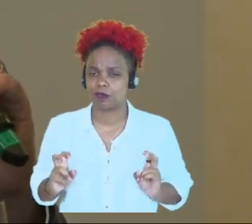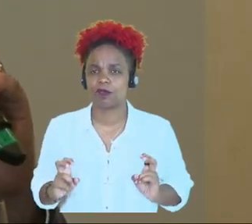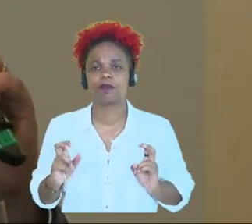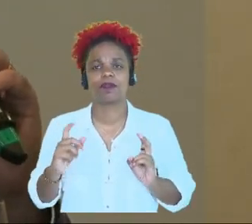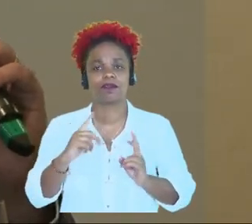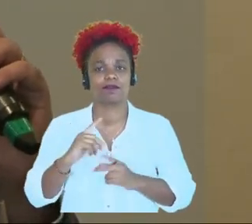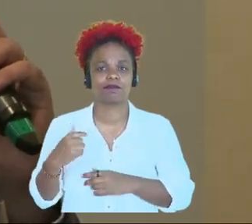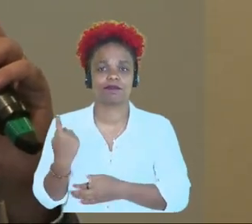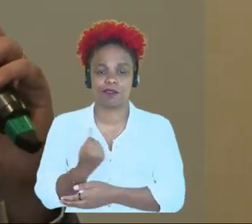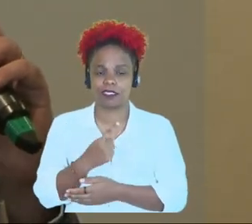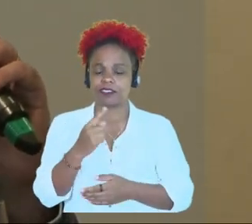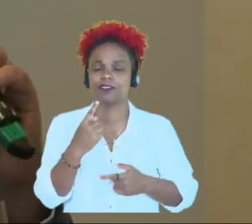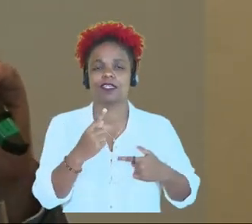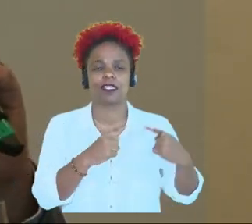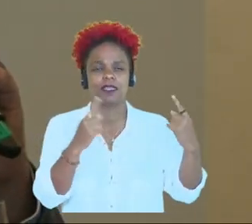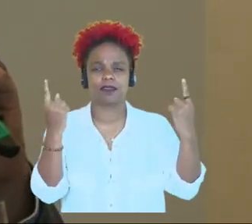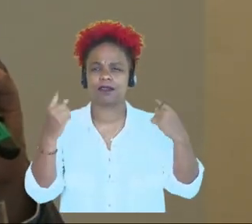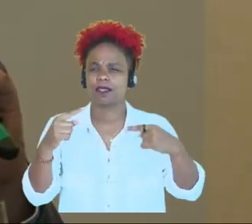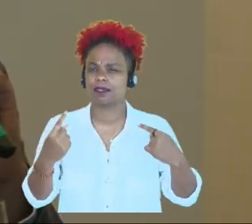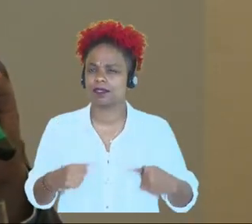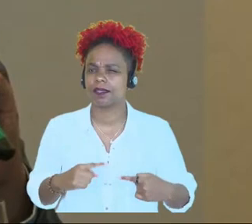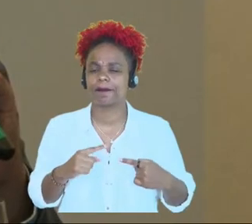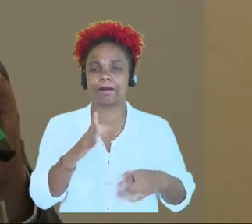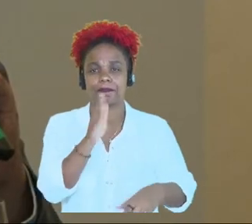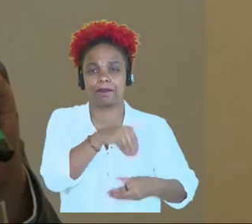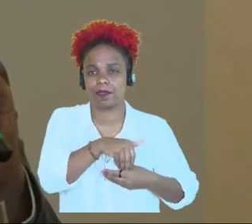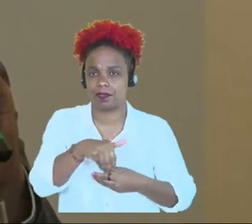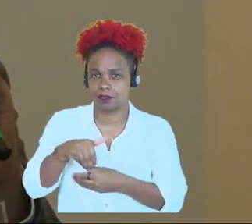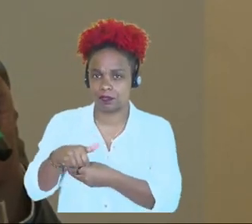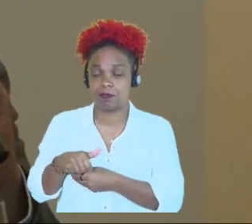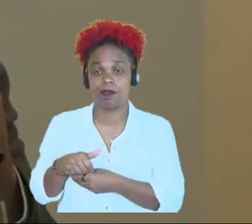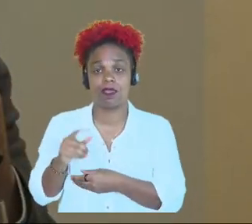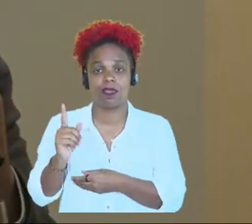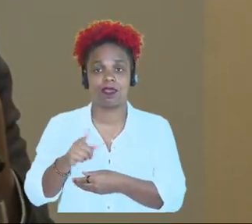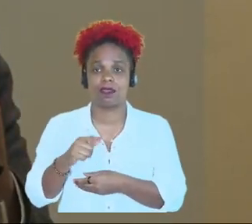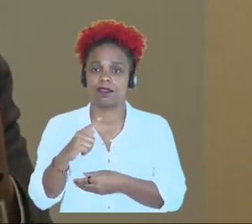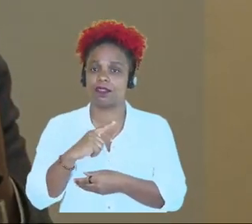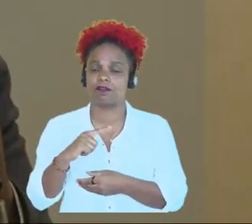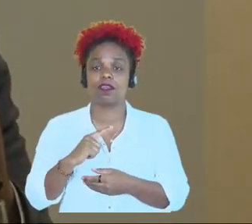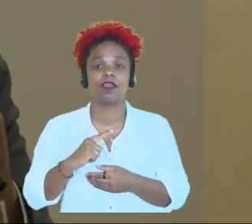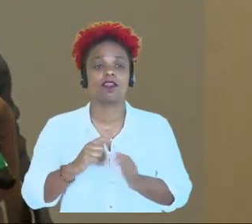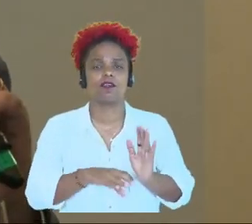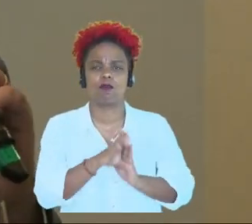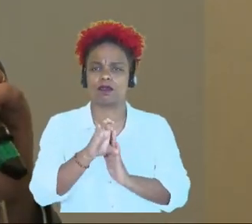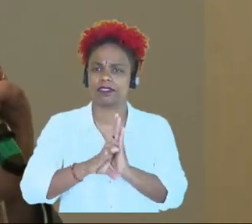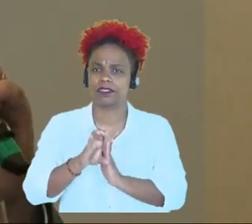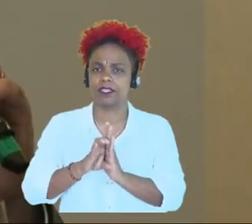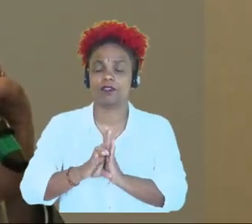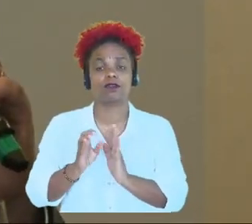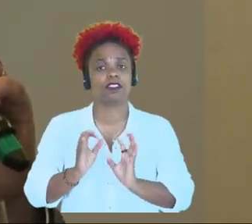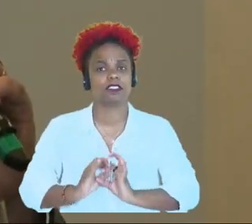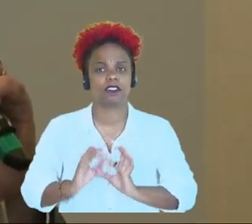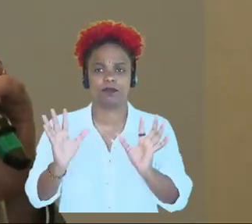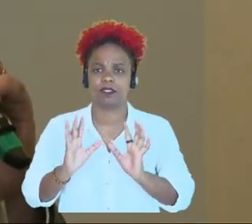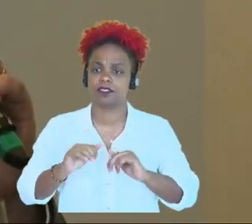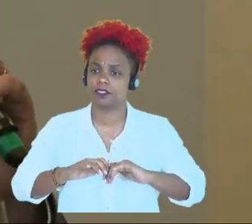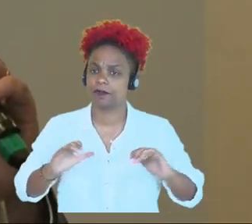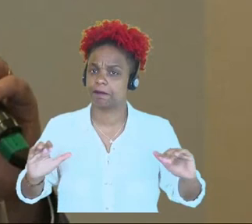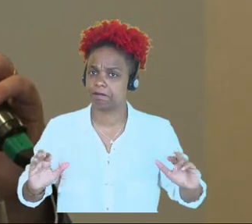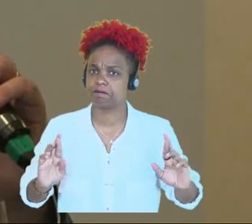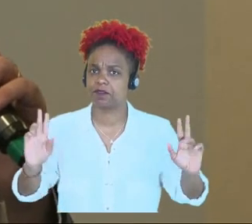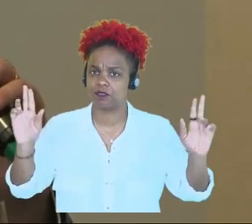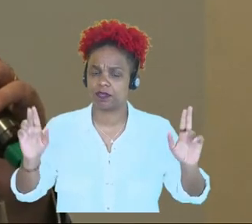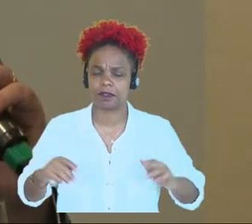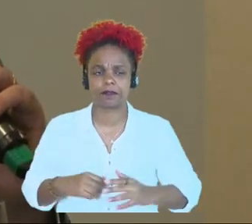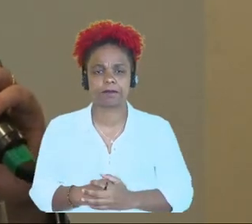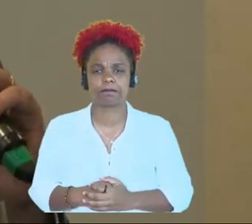o que estava em jogo nessa eleição ser um conflito entre dois conceitos de democracia. E eu faço